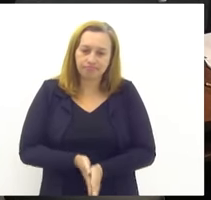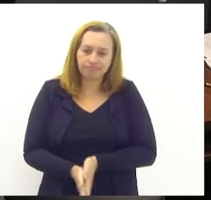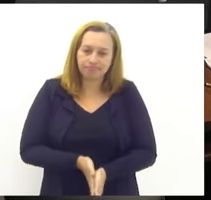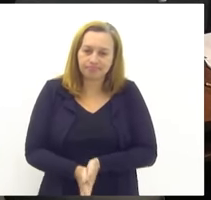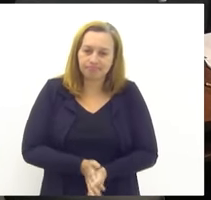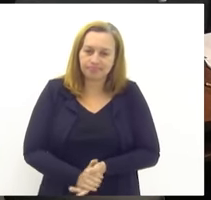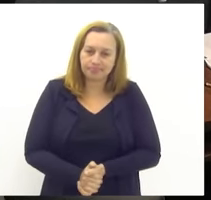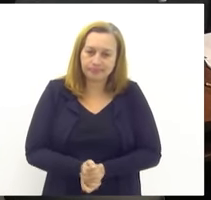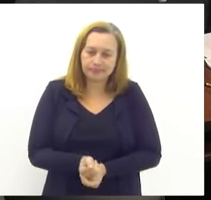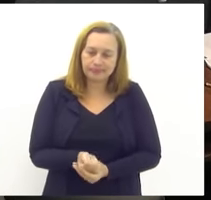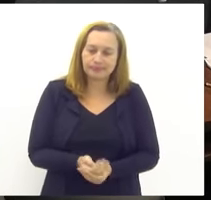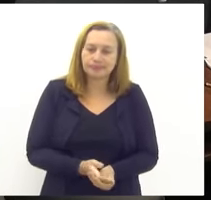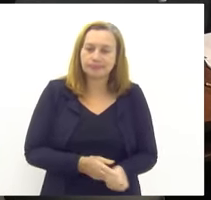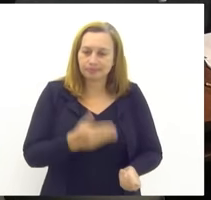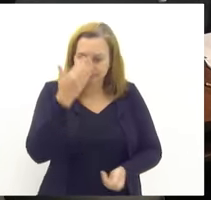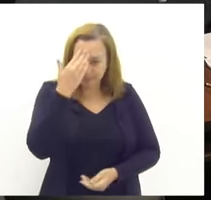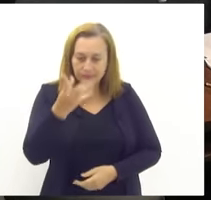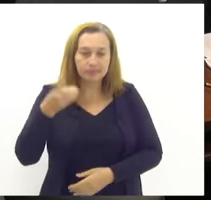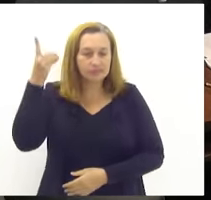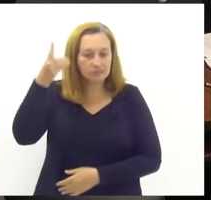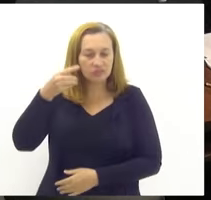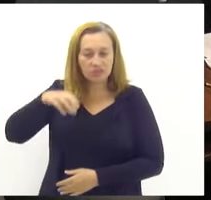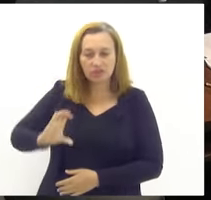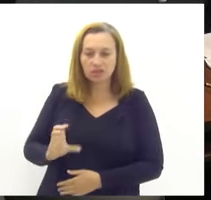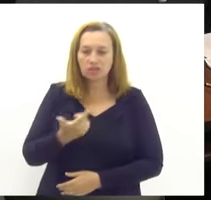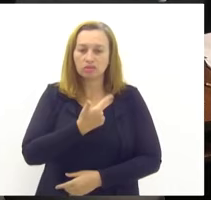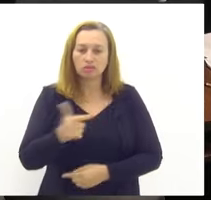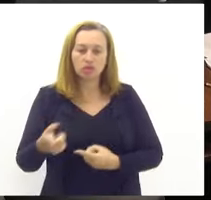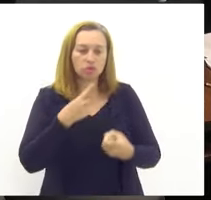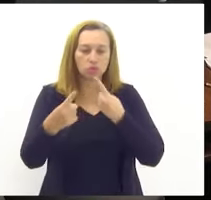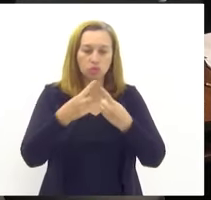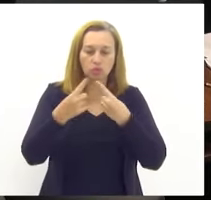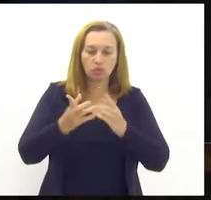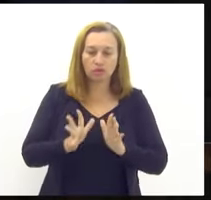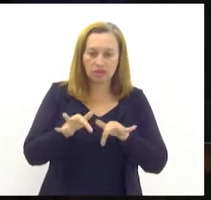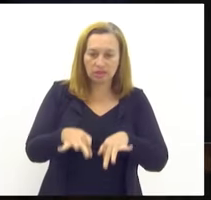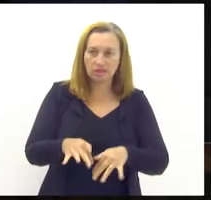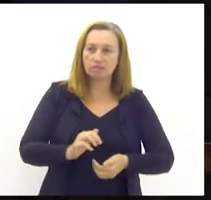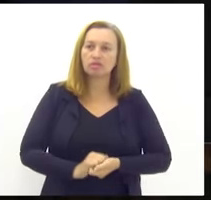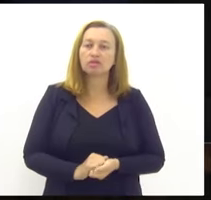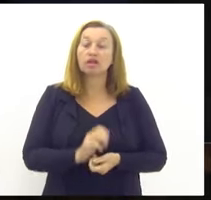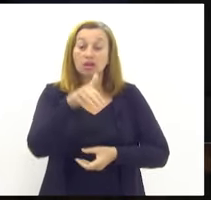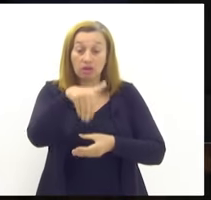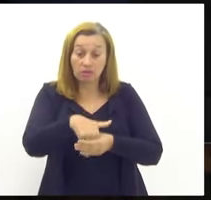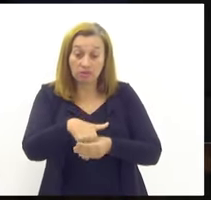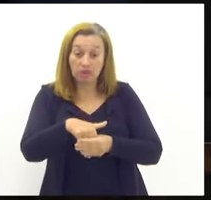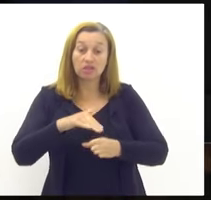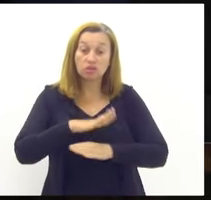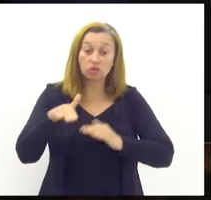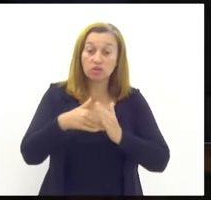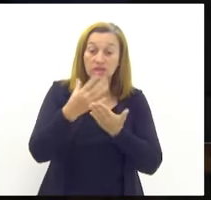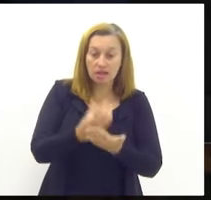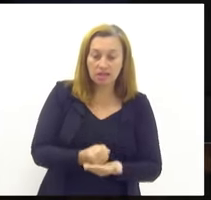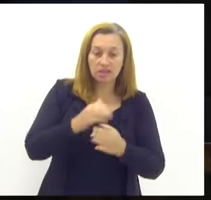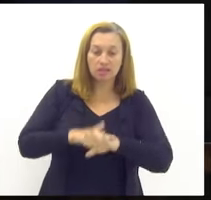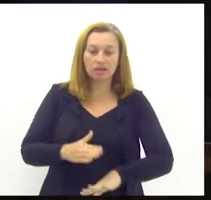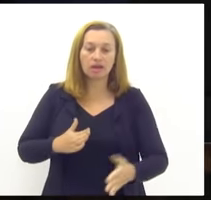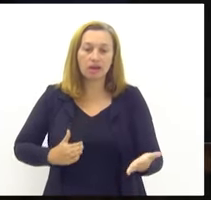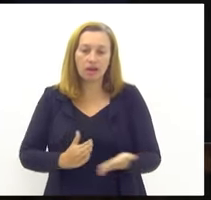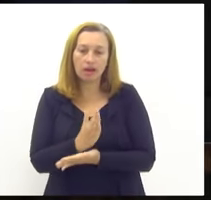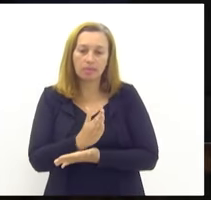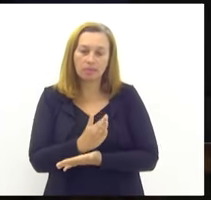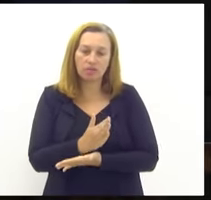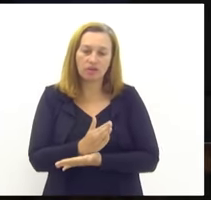intervenção Muito obrigado Deputado M não havendo Quem Queira discutir encerrada a discussão em votação senhores Que apr permaneça Como